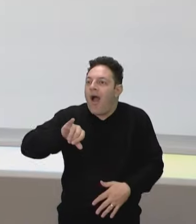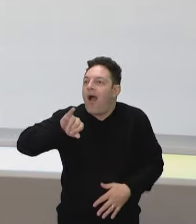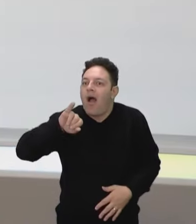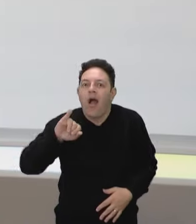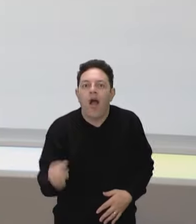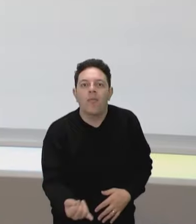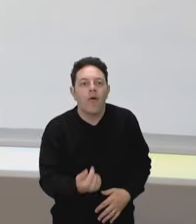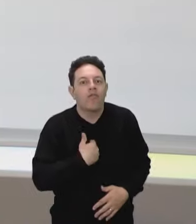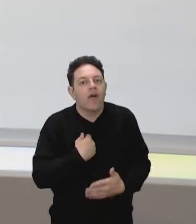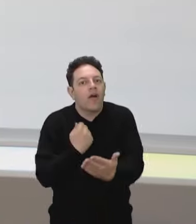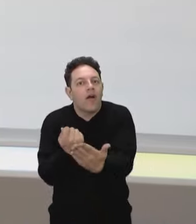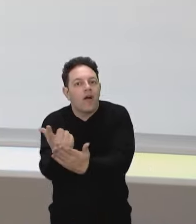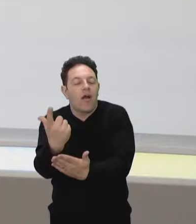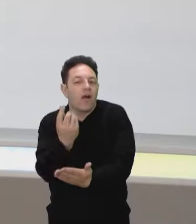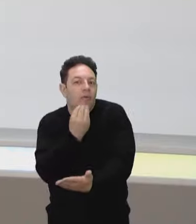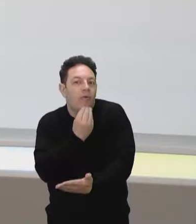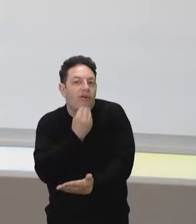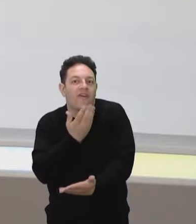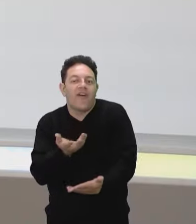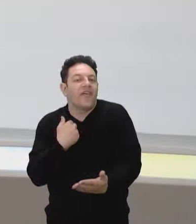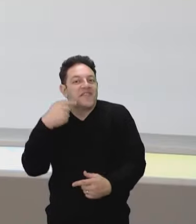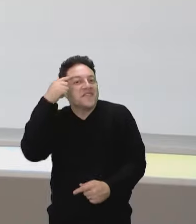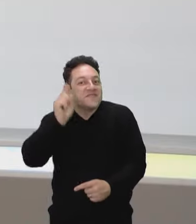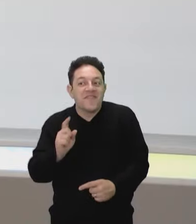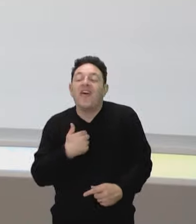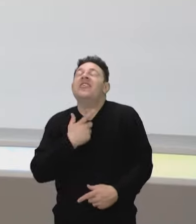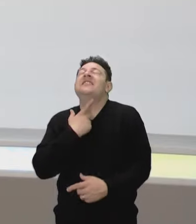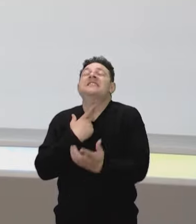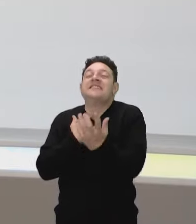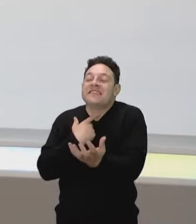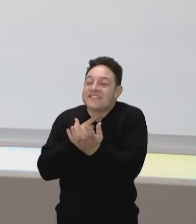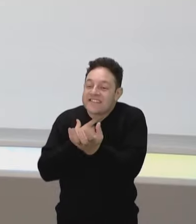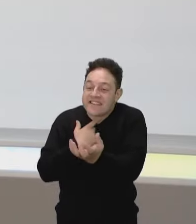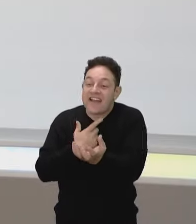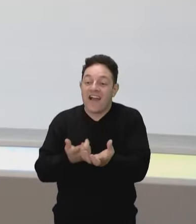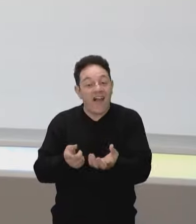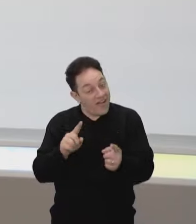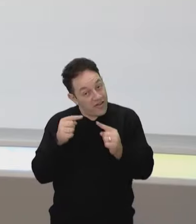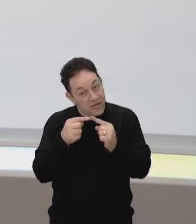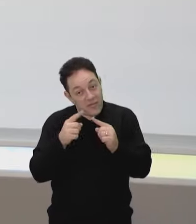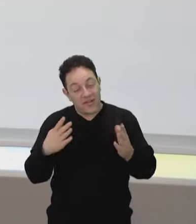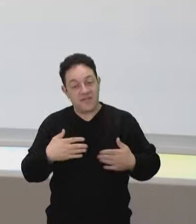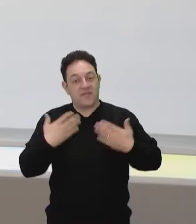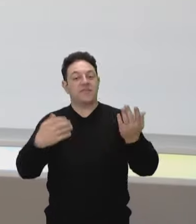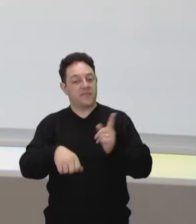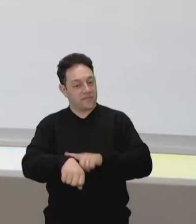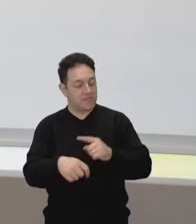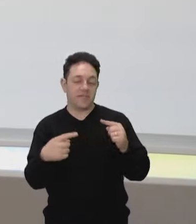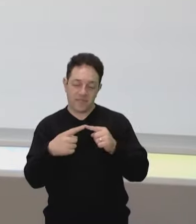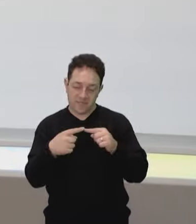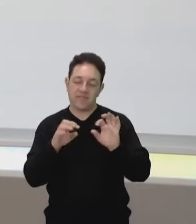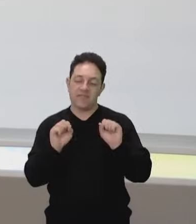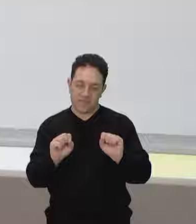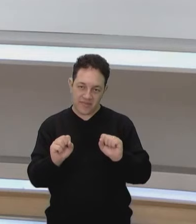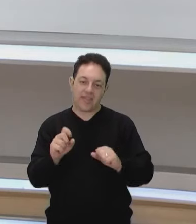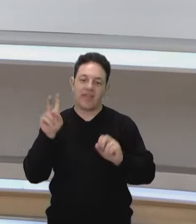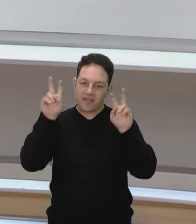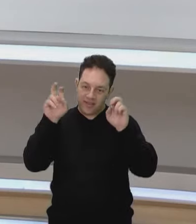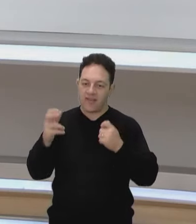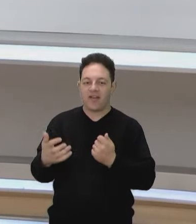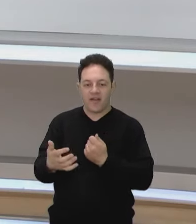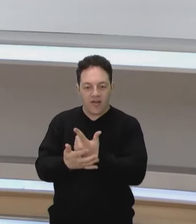quer adquirir isso que está com um preço bem bacana. Então, essa emergência também é considerada aí uma